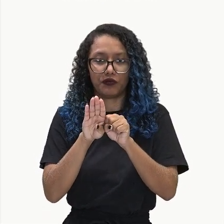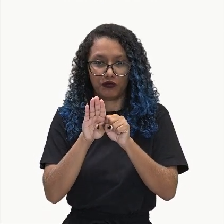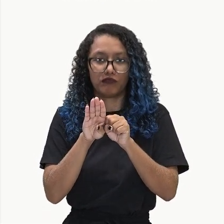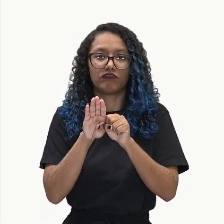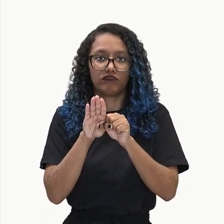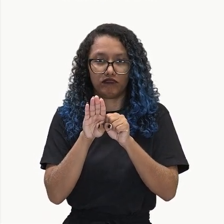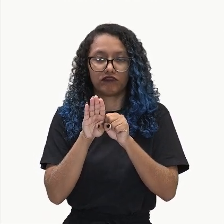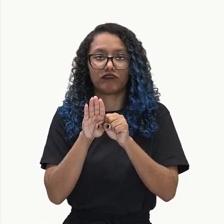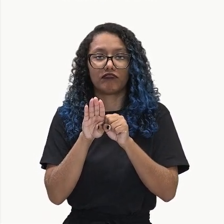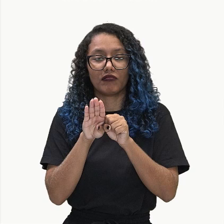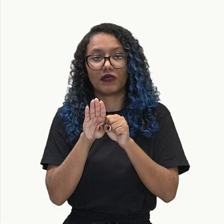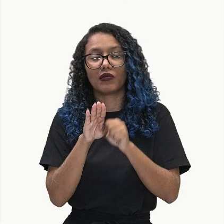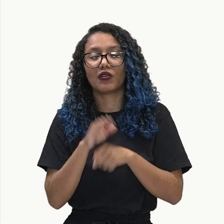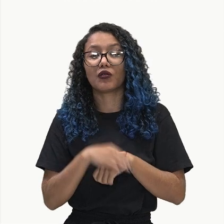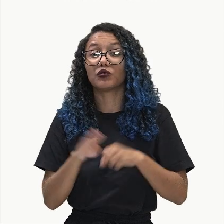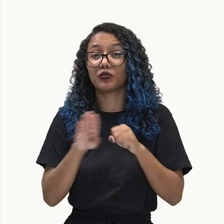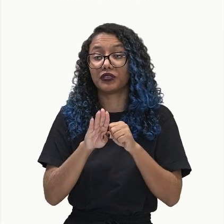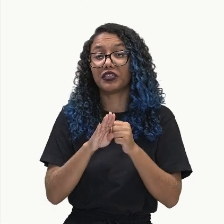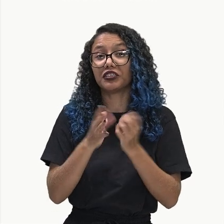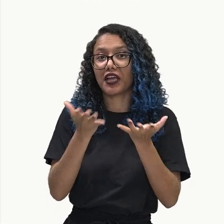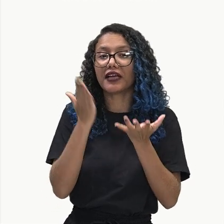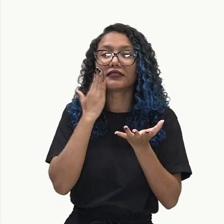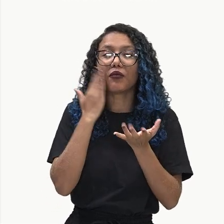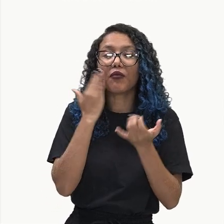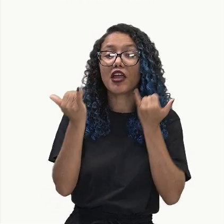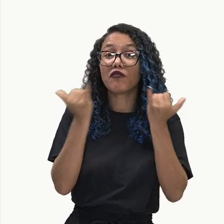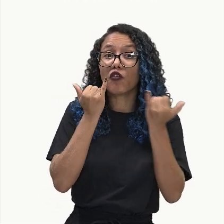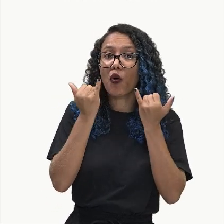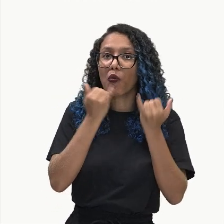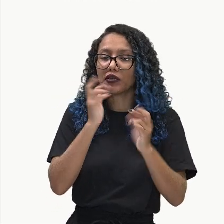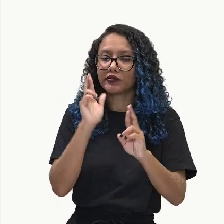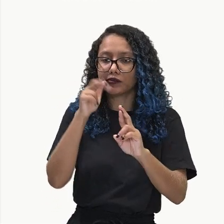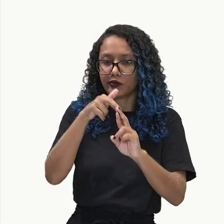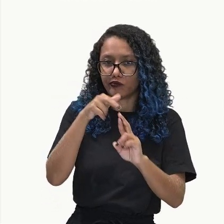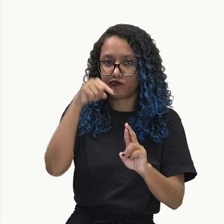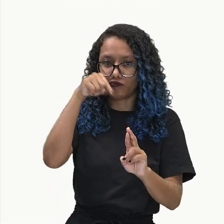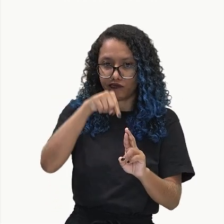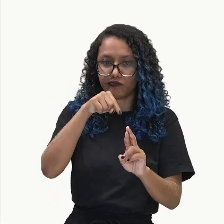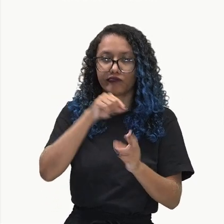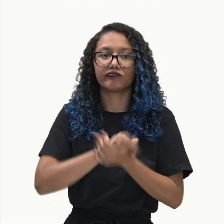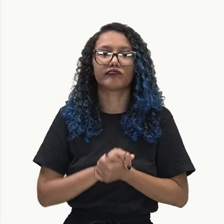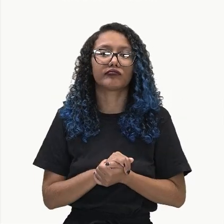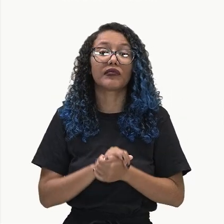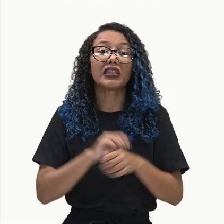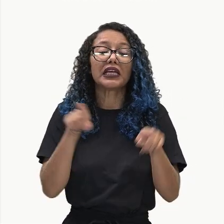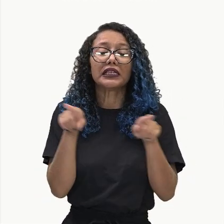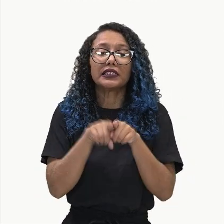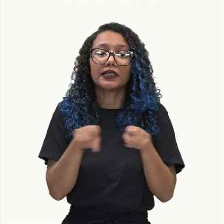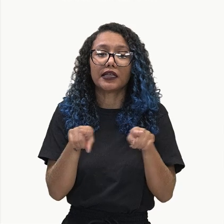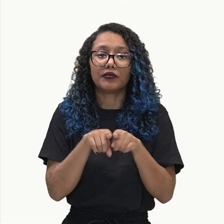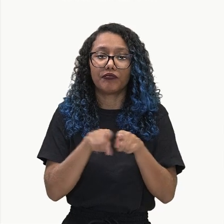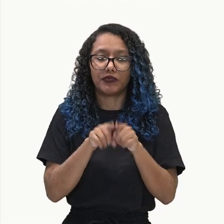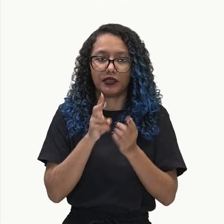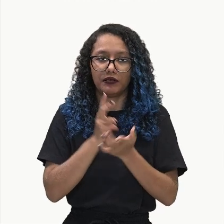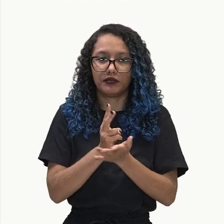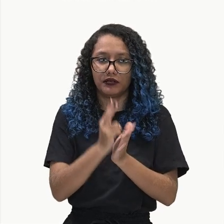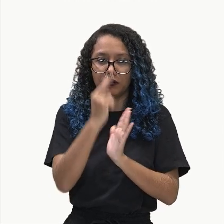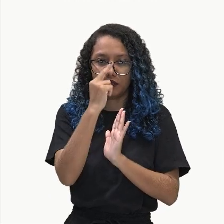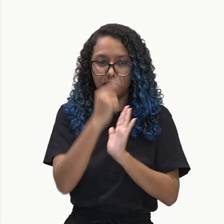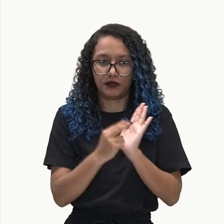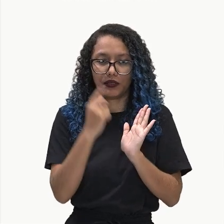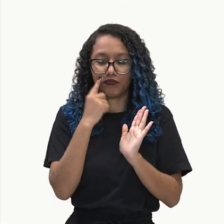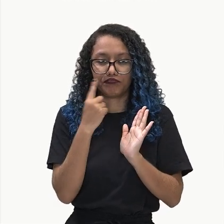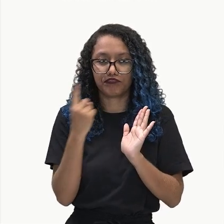queremos alguma informação e que fazem referência. E, ao mesmo tempo, nos permitem